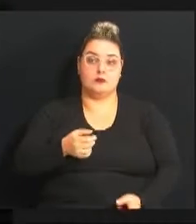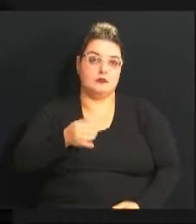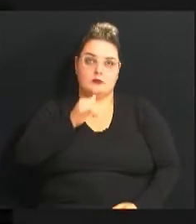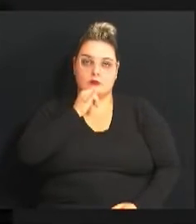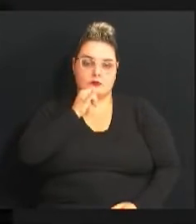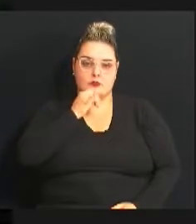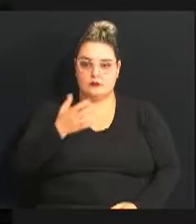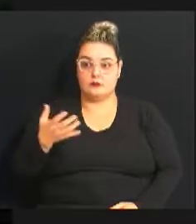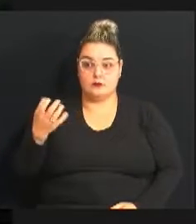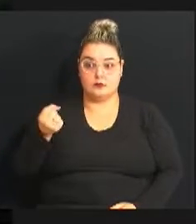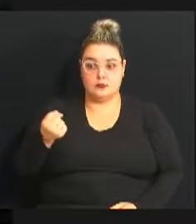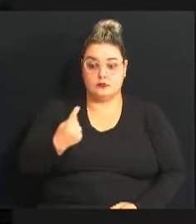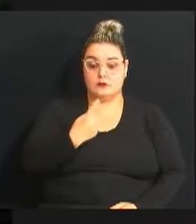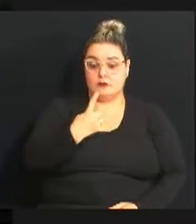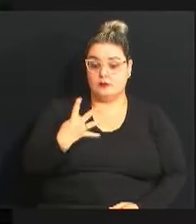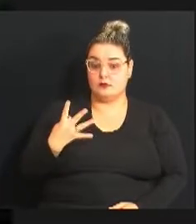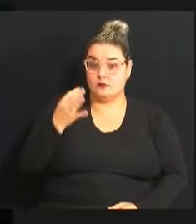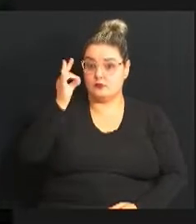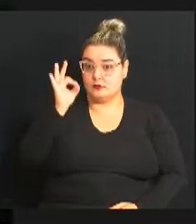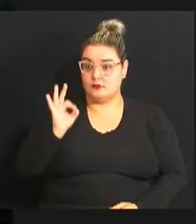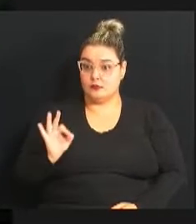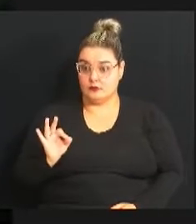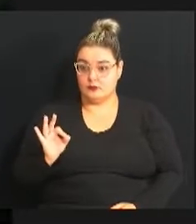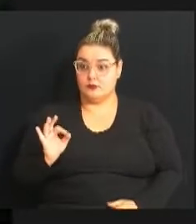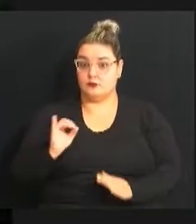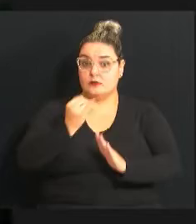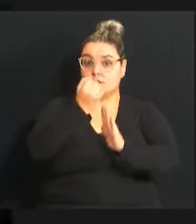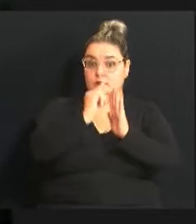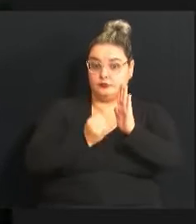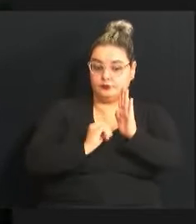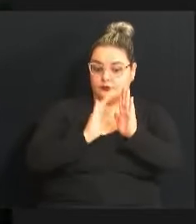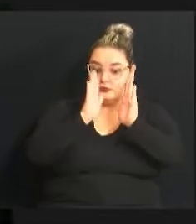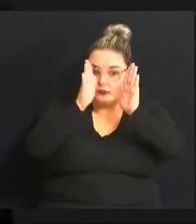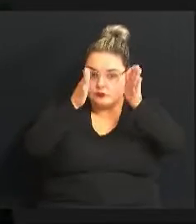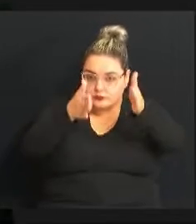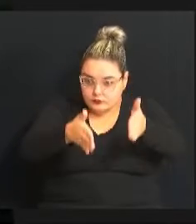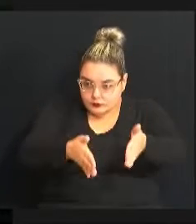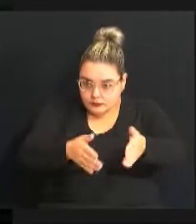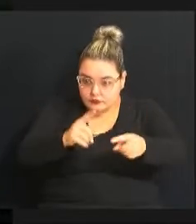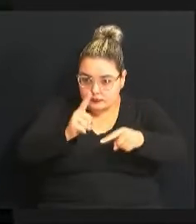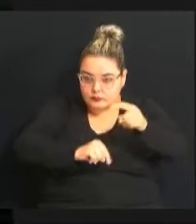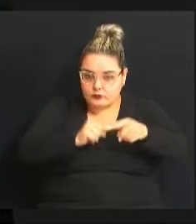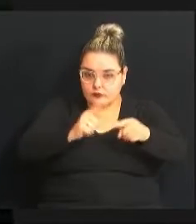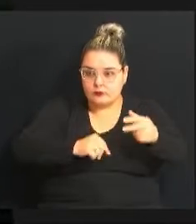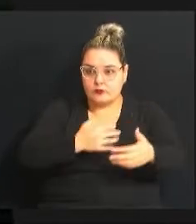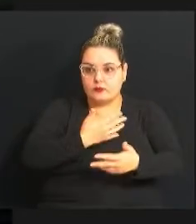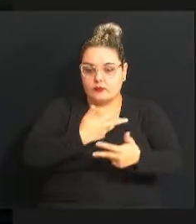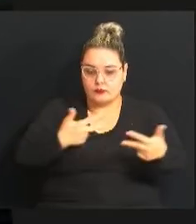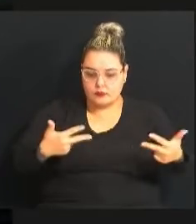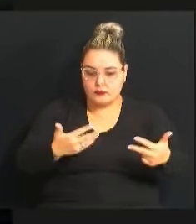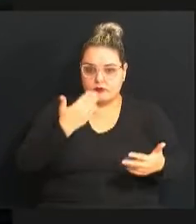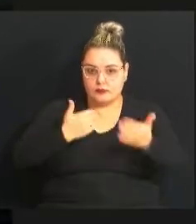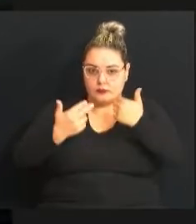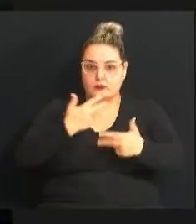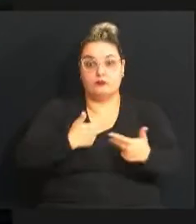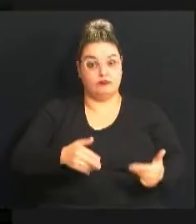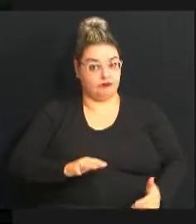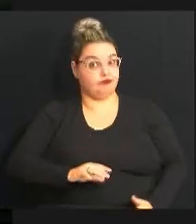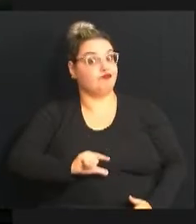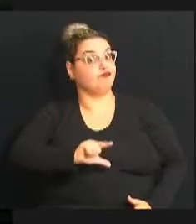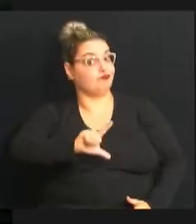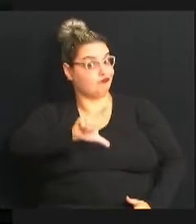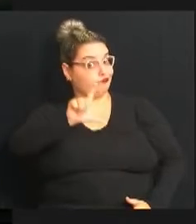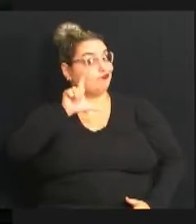de 14%. Então, a inflação concentrada nos itens de alimentos ainda está muito, muito elevada. E